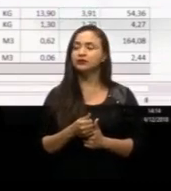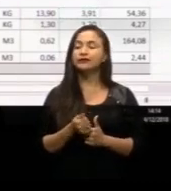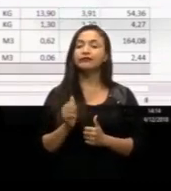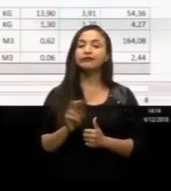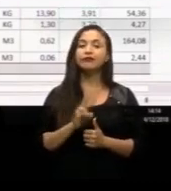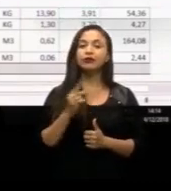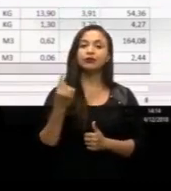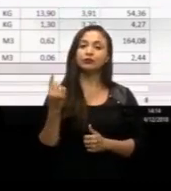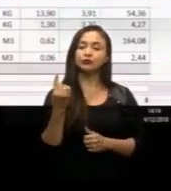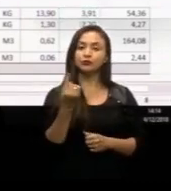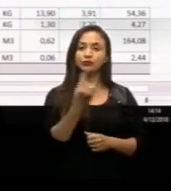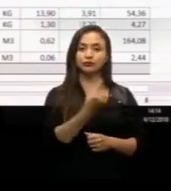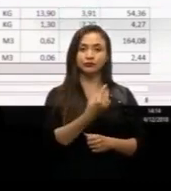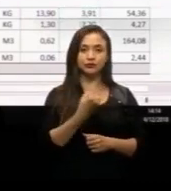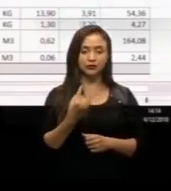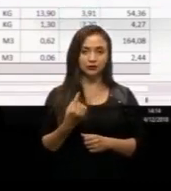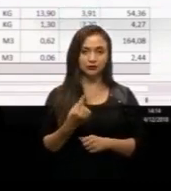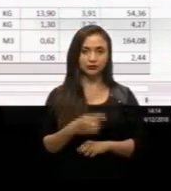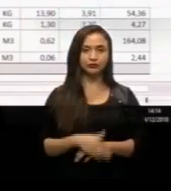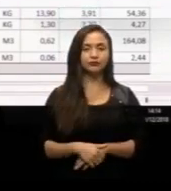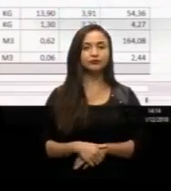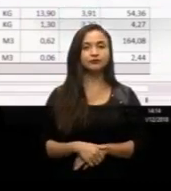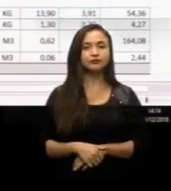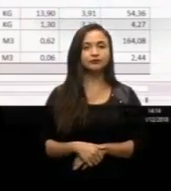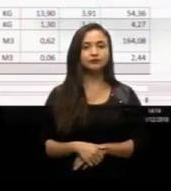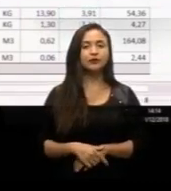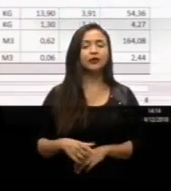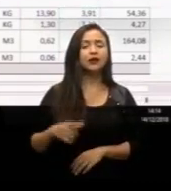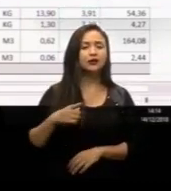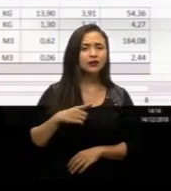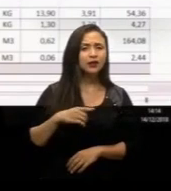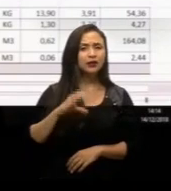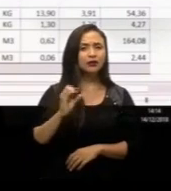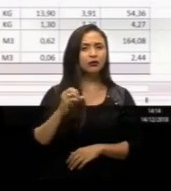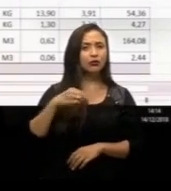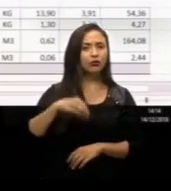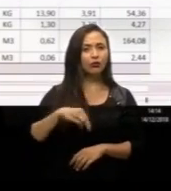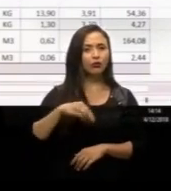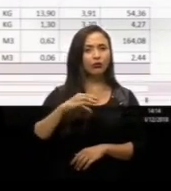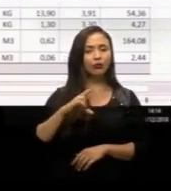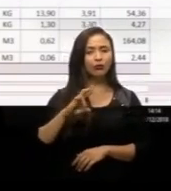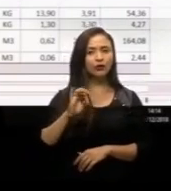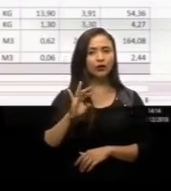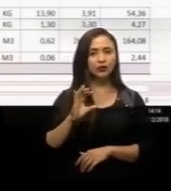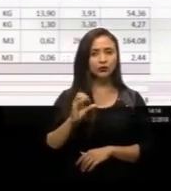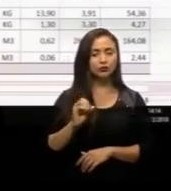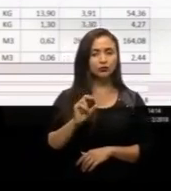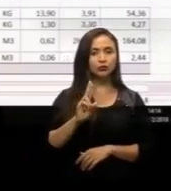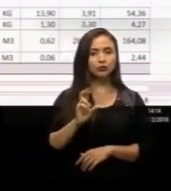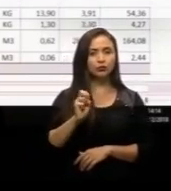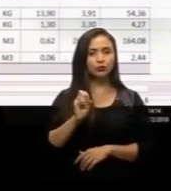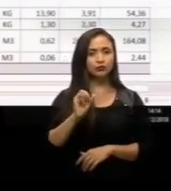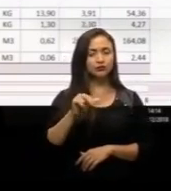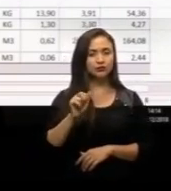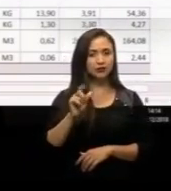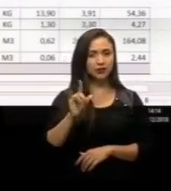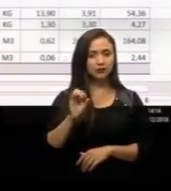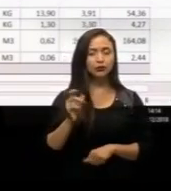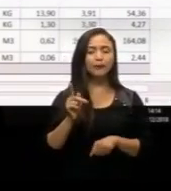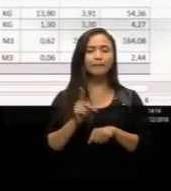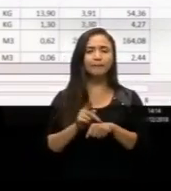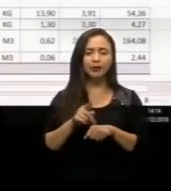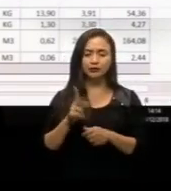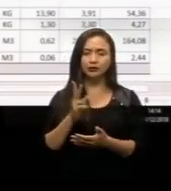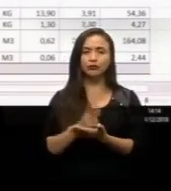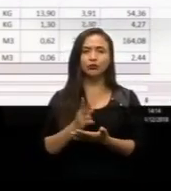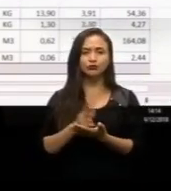valor unitário do quilo. Concreto usinado, a gente continua com esse. A pedra brita continua com esse. Por